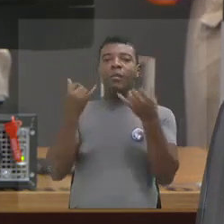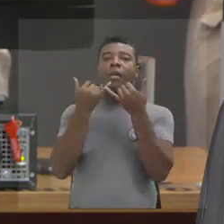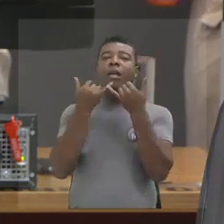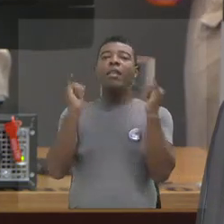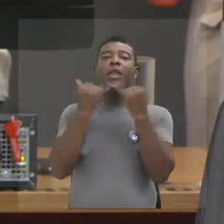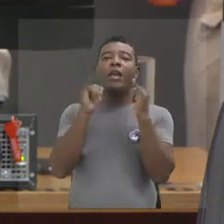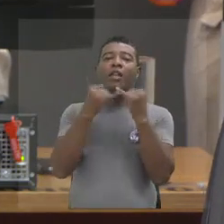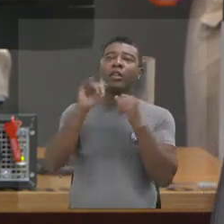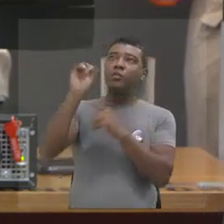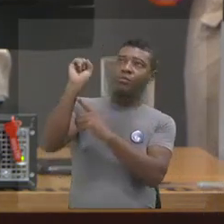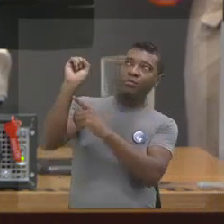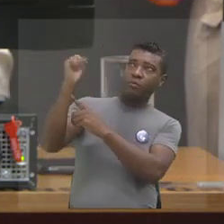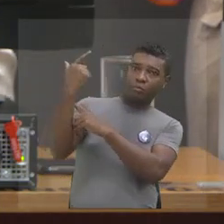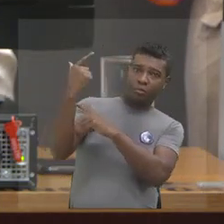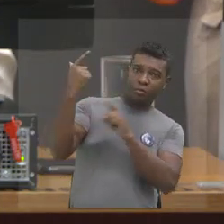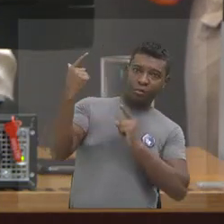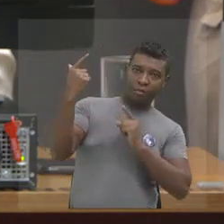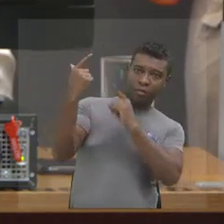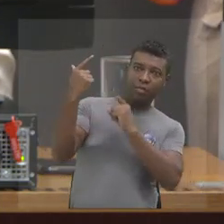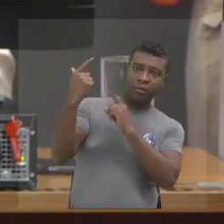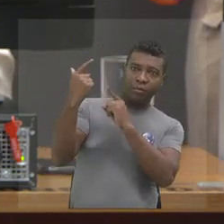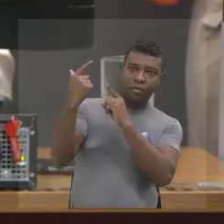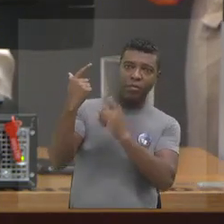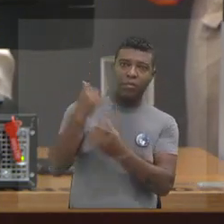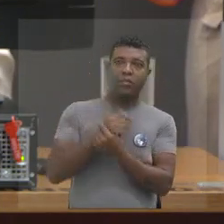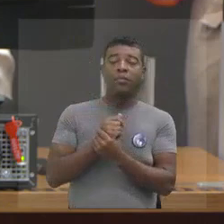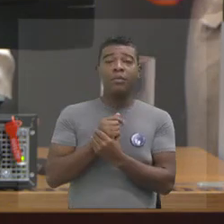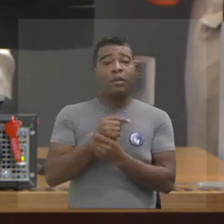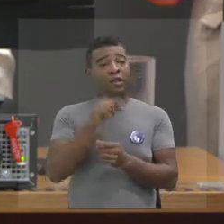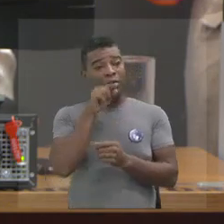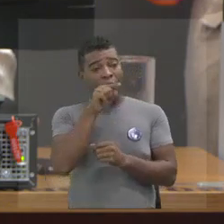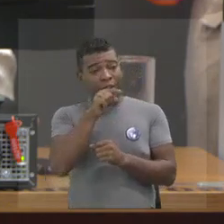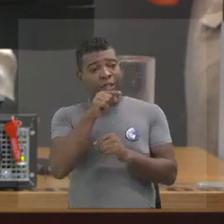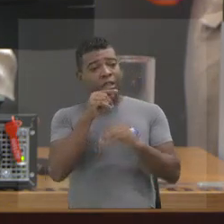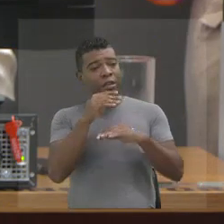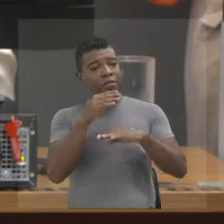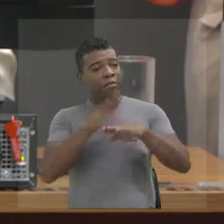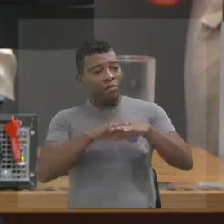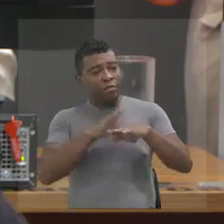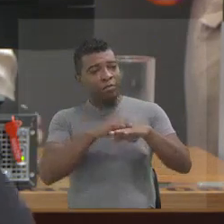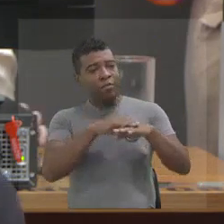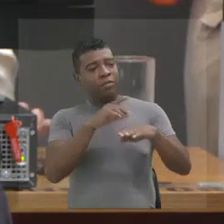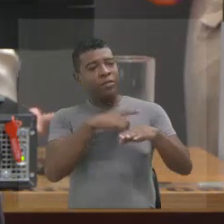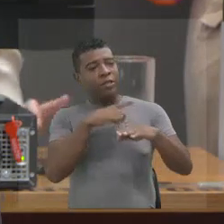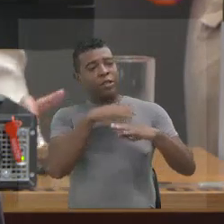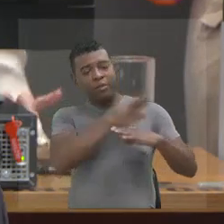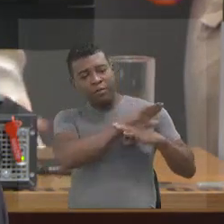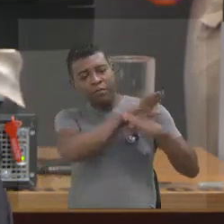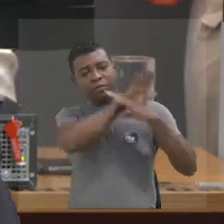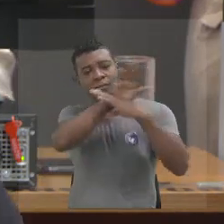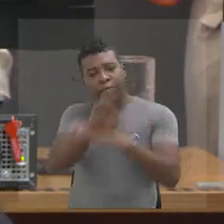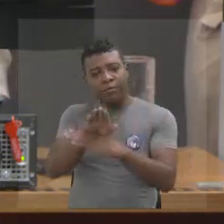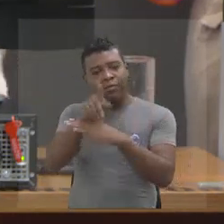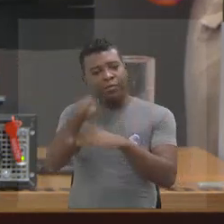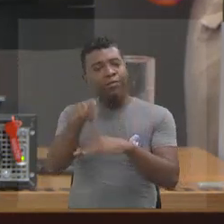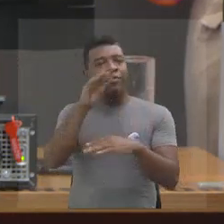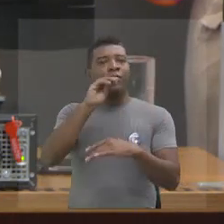você tem ajudado muito e tanto é que Minas Gerais